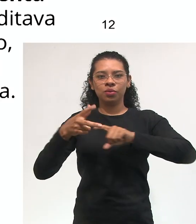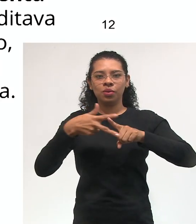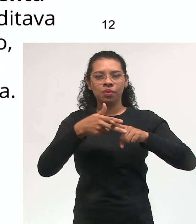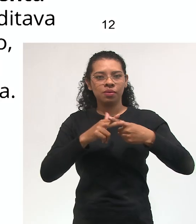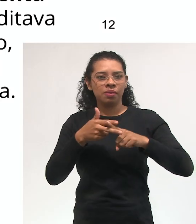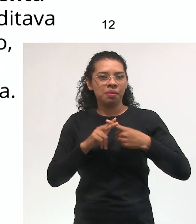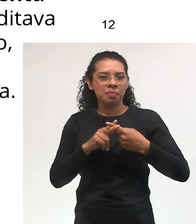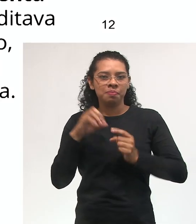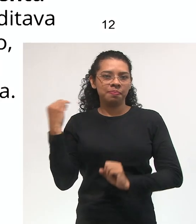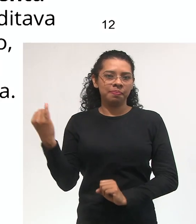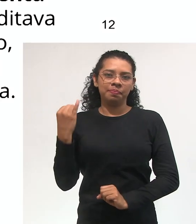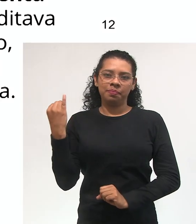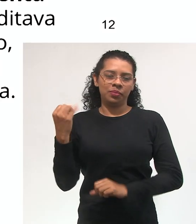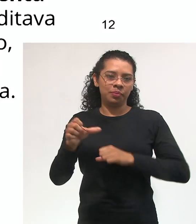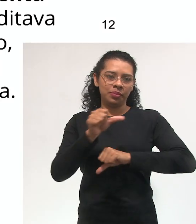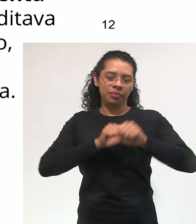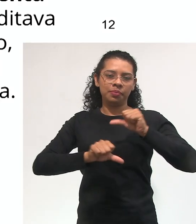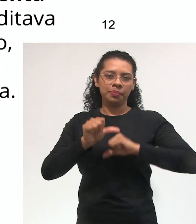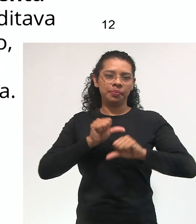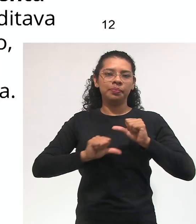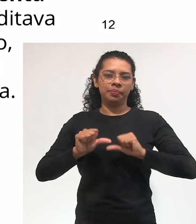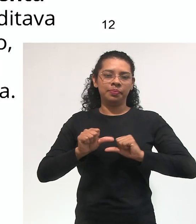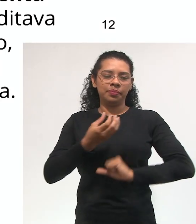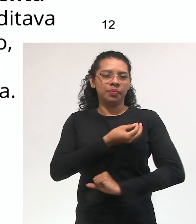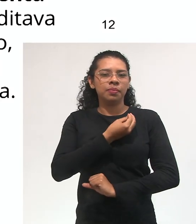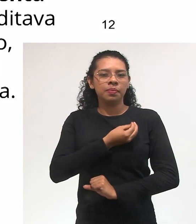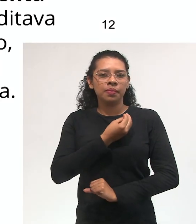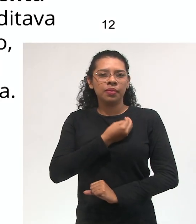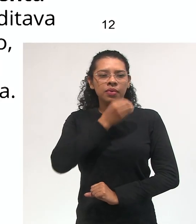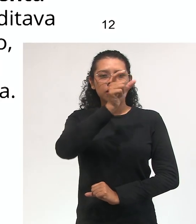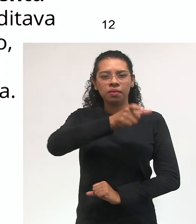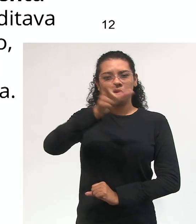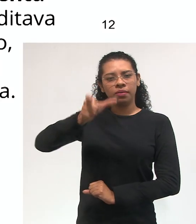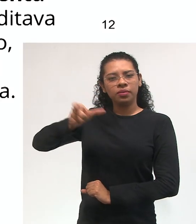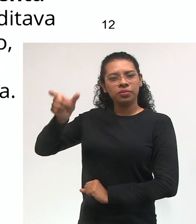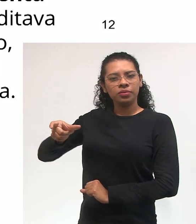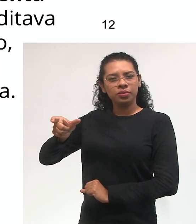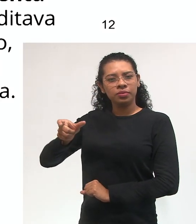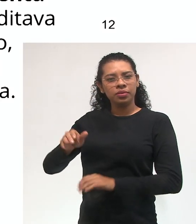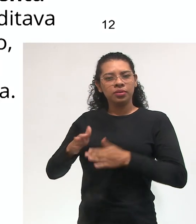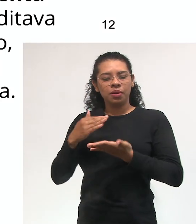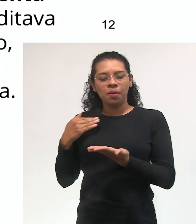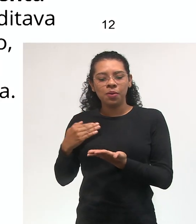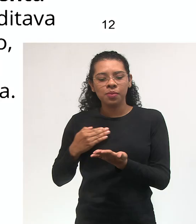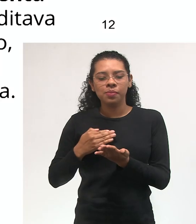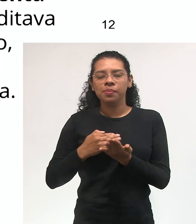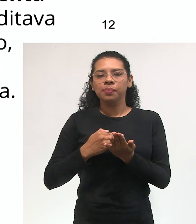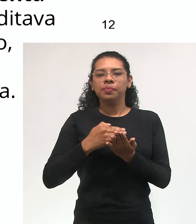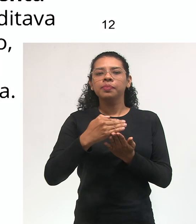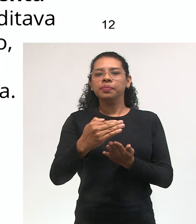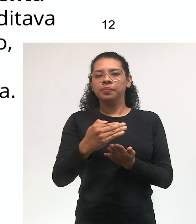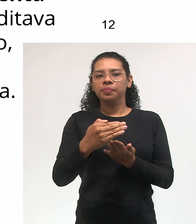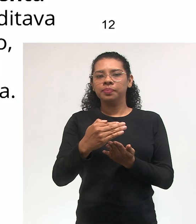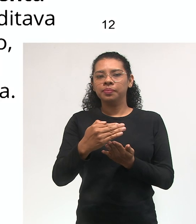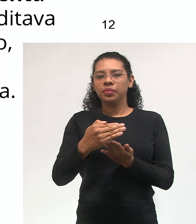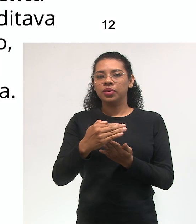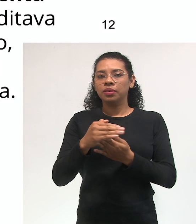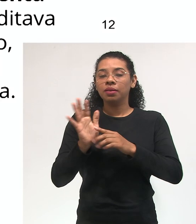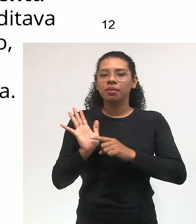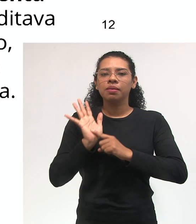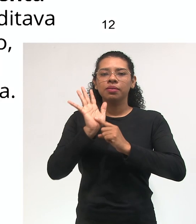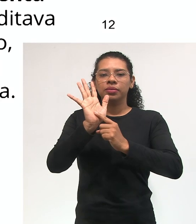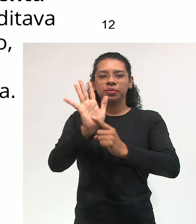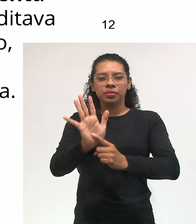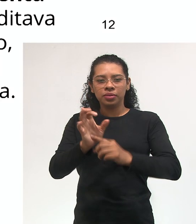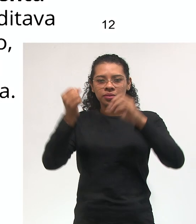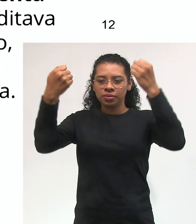para a transformação. É a partir dessa educação que ele vai propor que o sujeito ele